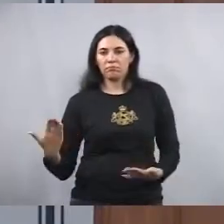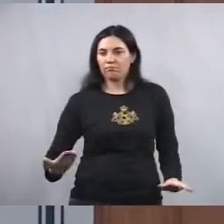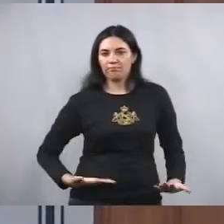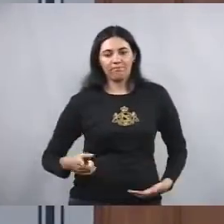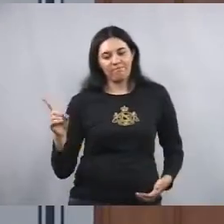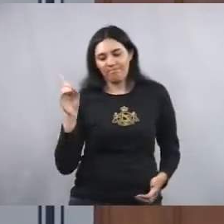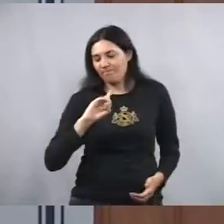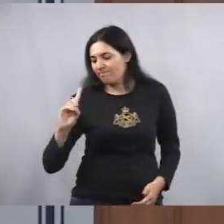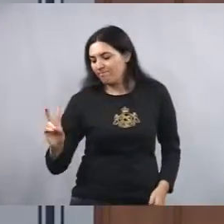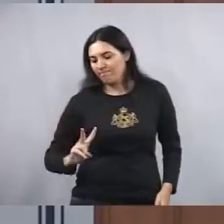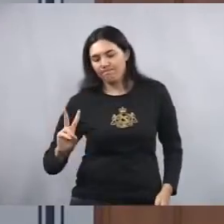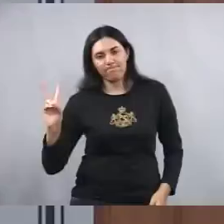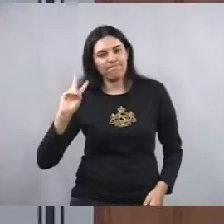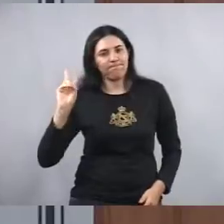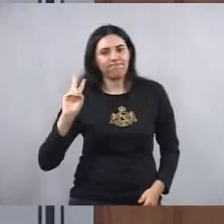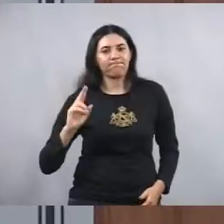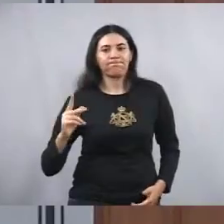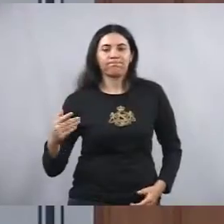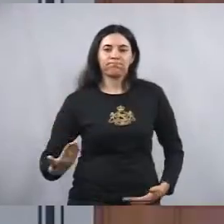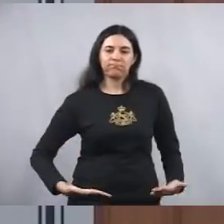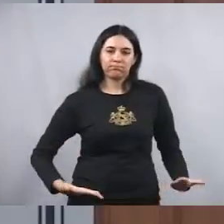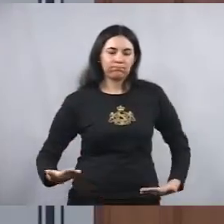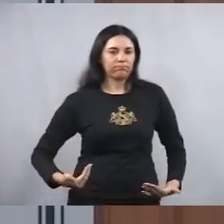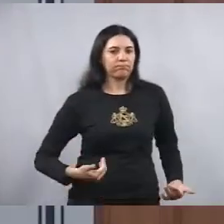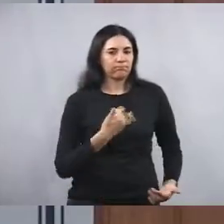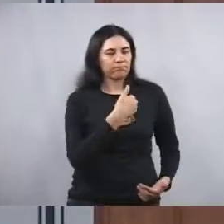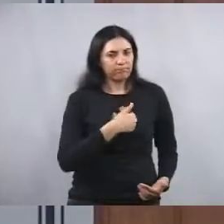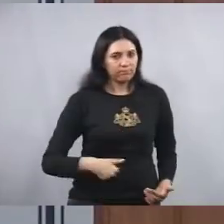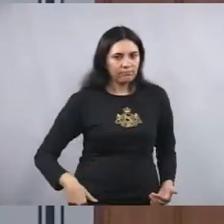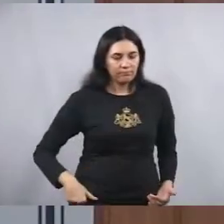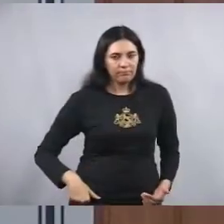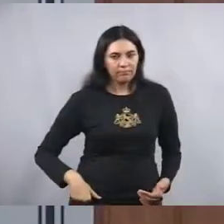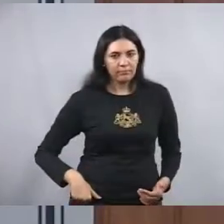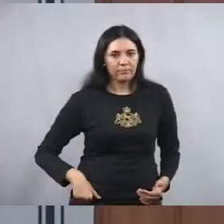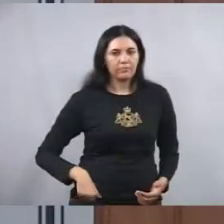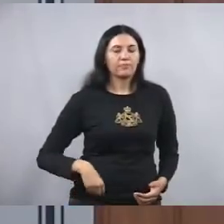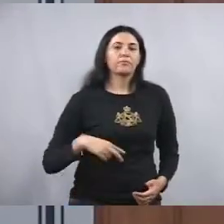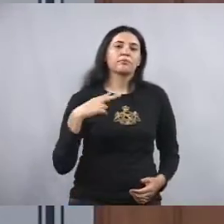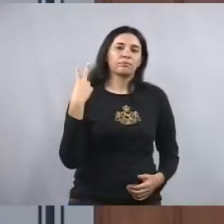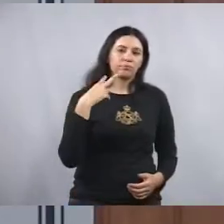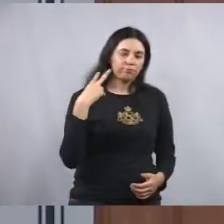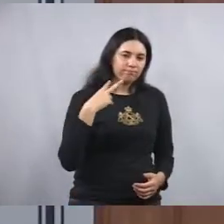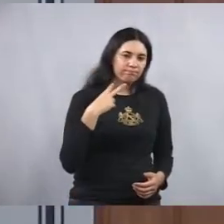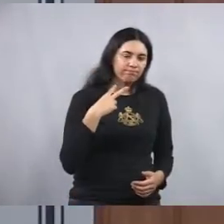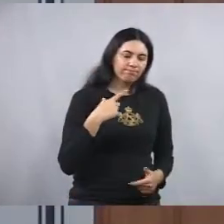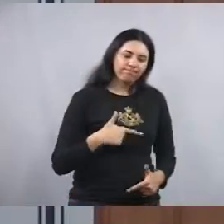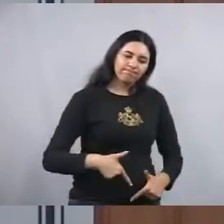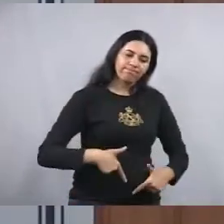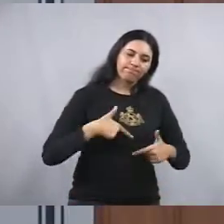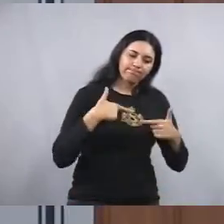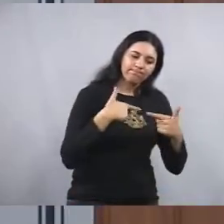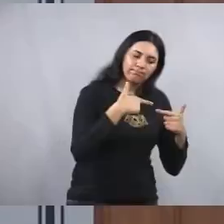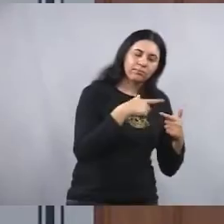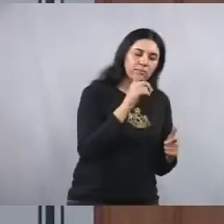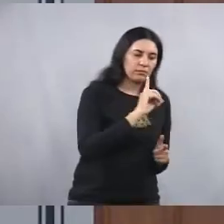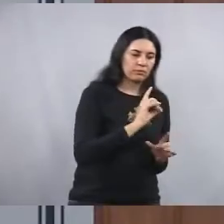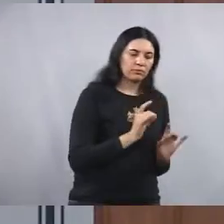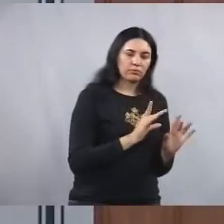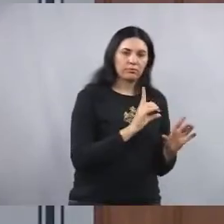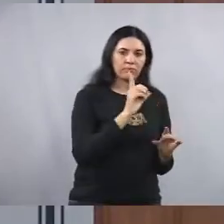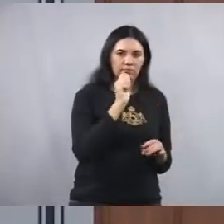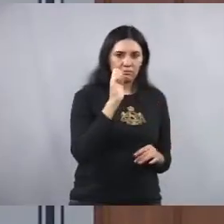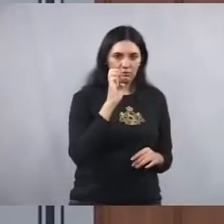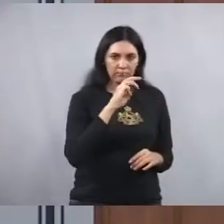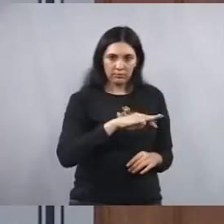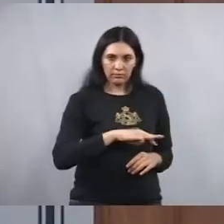valorizar o servidor público sua casa brincou tanto para não vender o DAE e aqui eu quero vender minha homenagem ao vereador